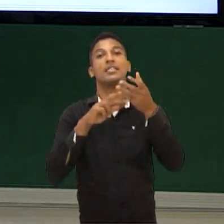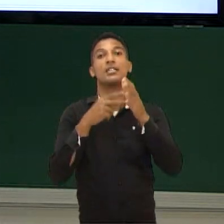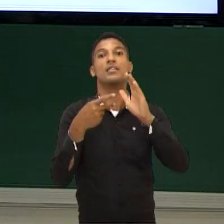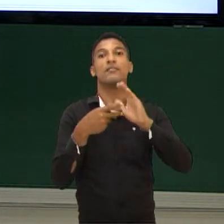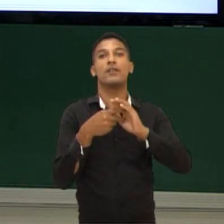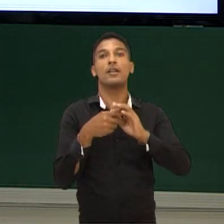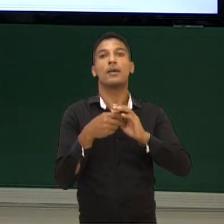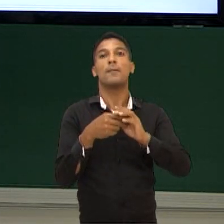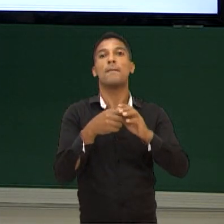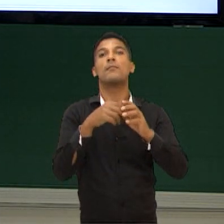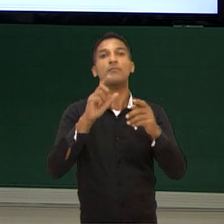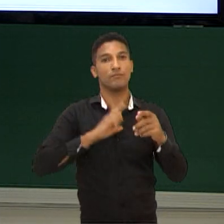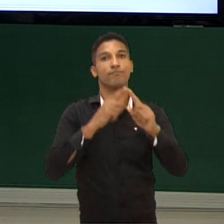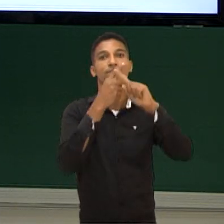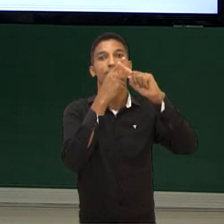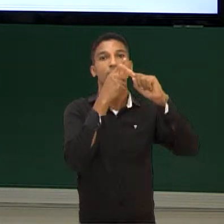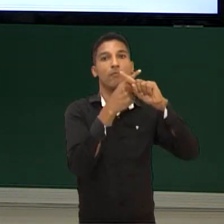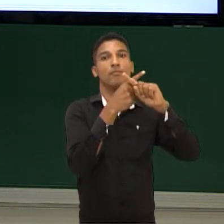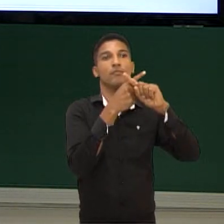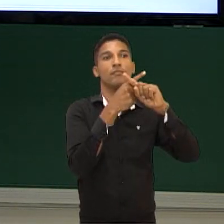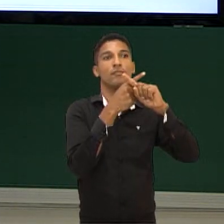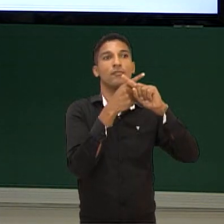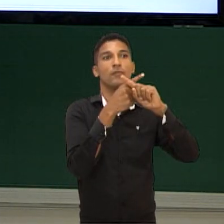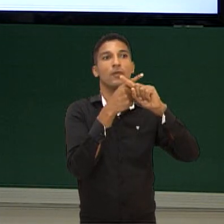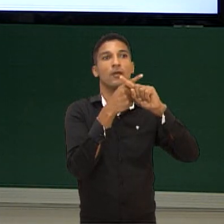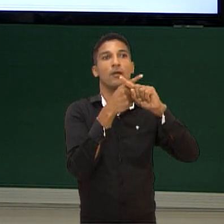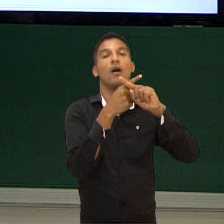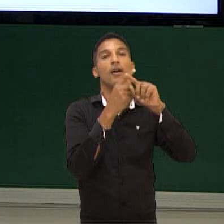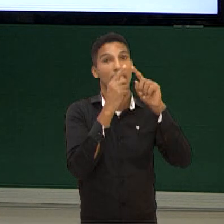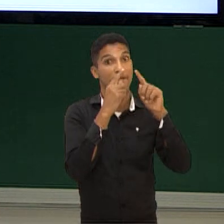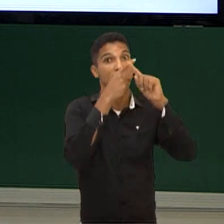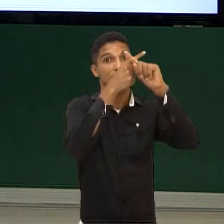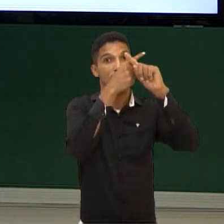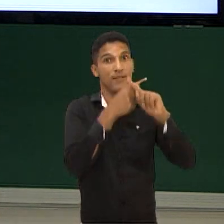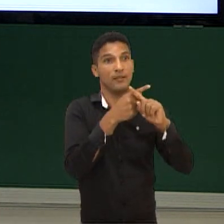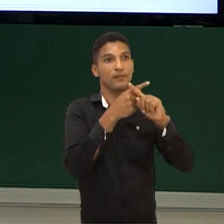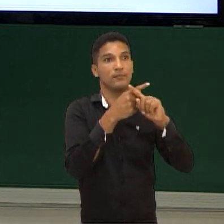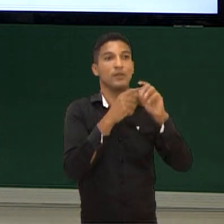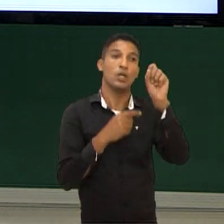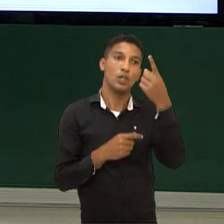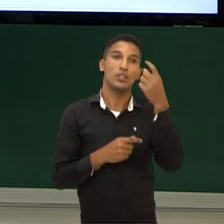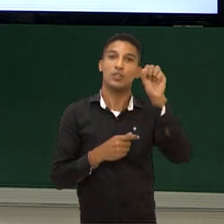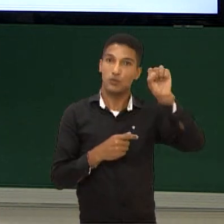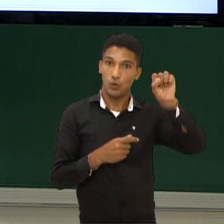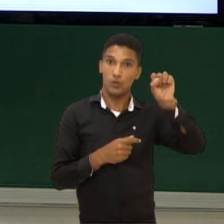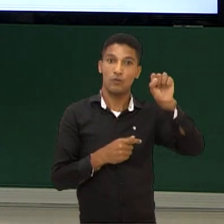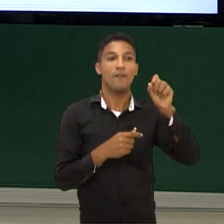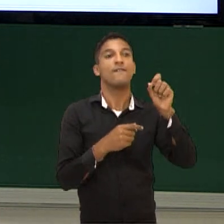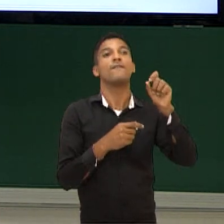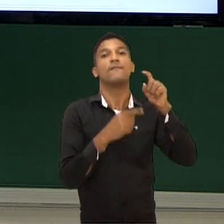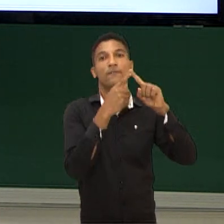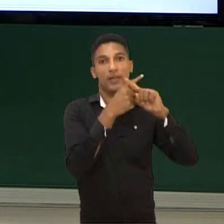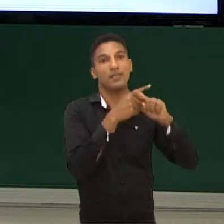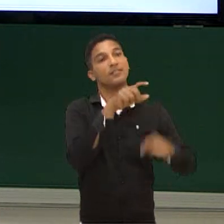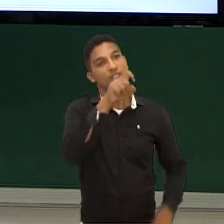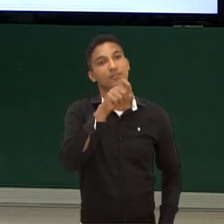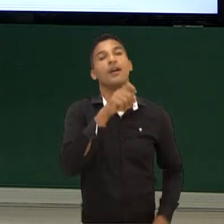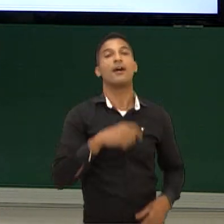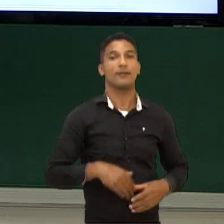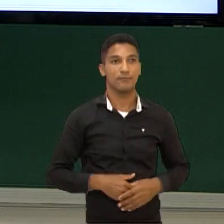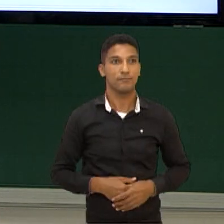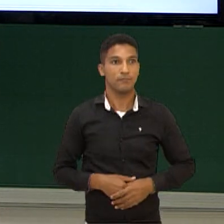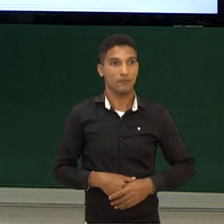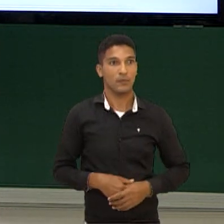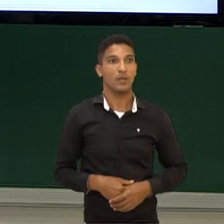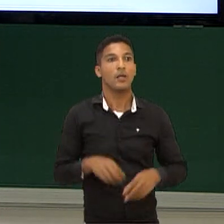tá? Então, aqui eu estou multiplicando o x. E a gente vai aplicar o